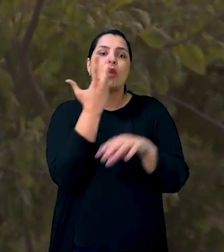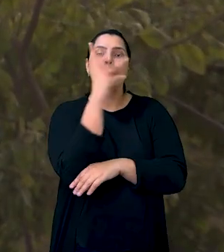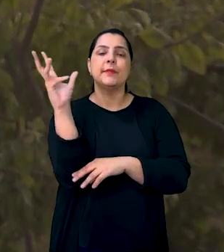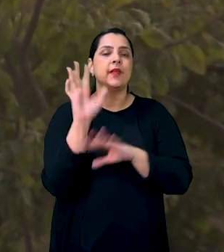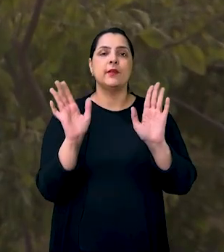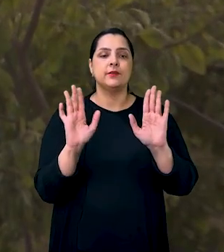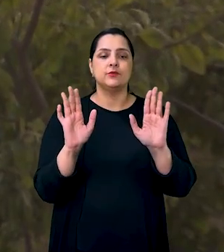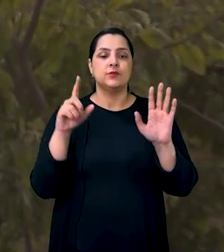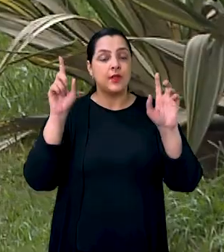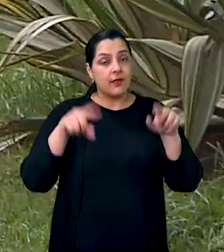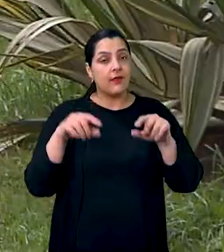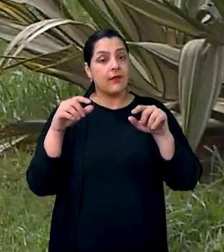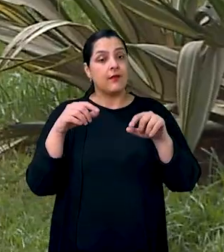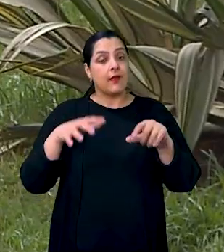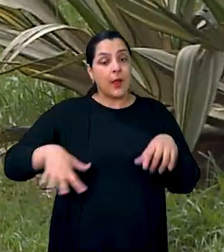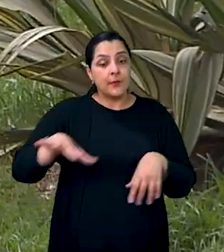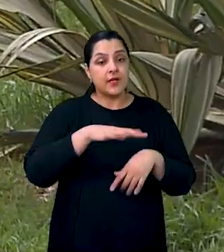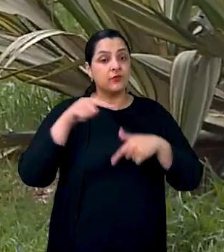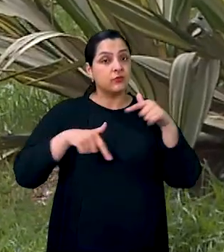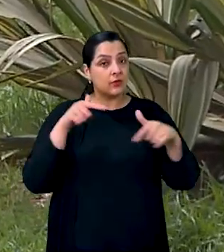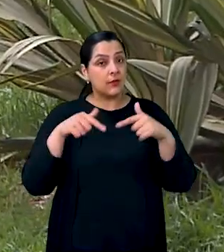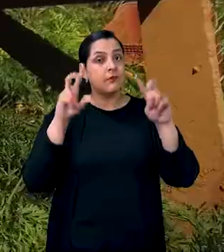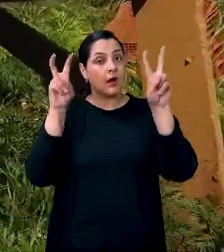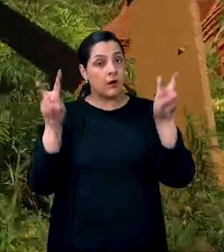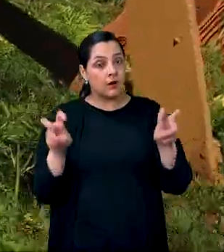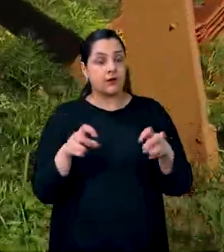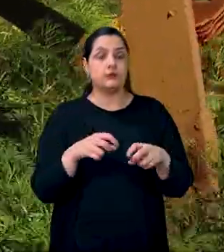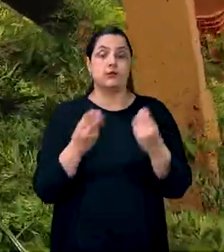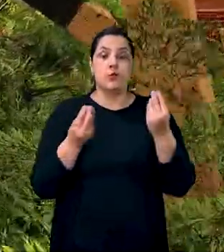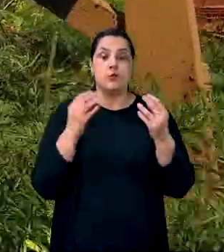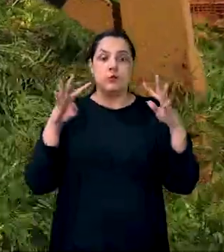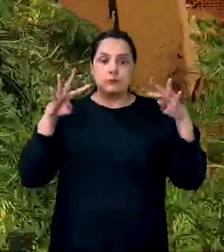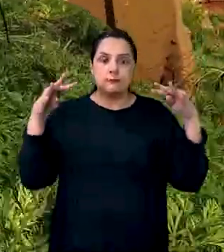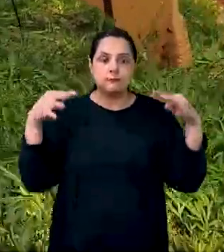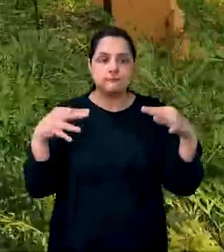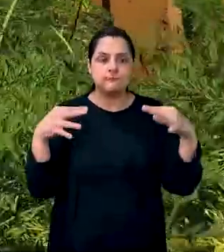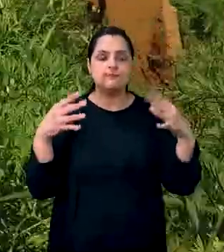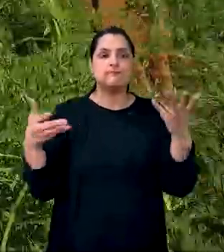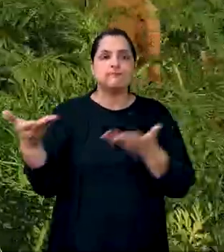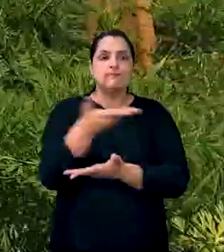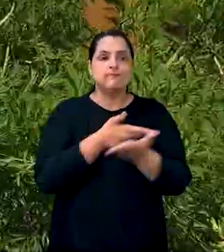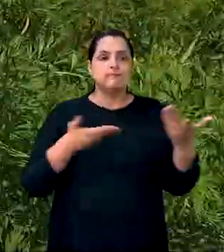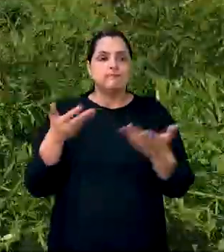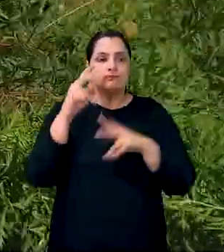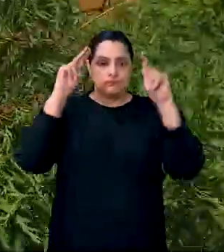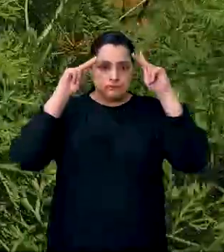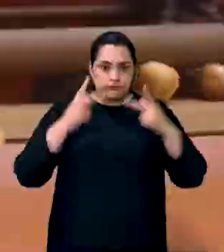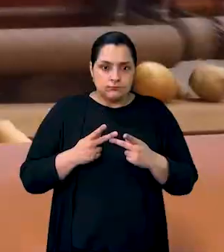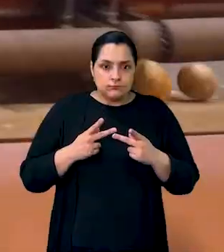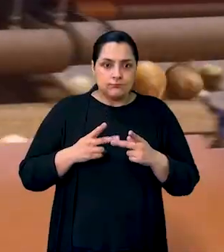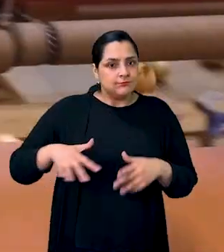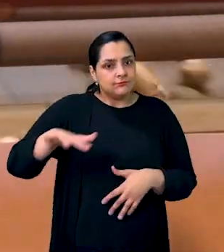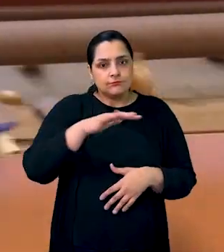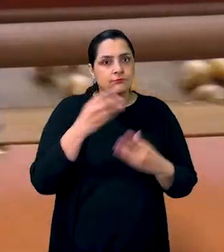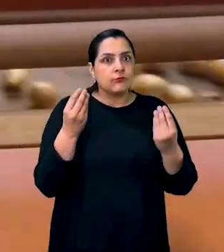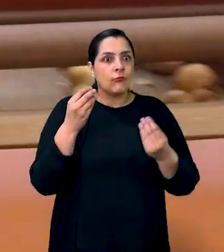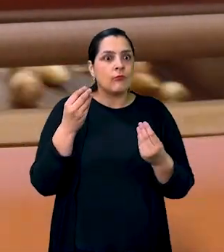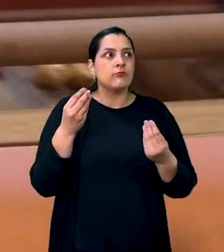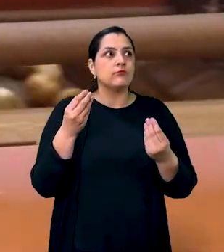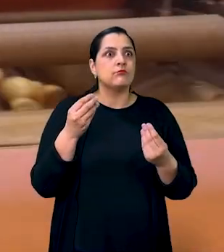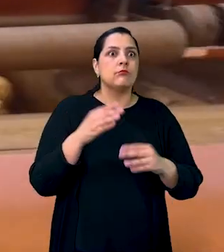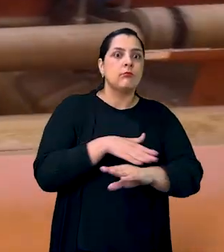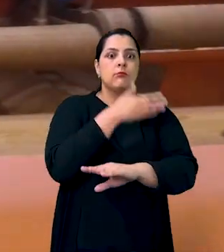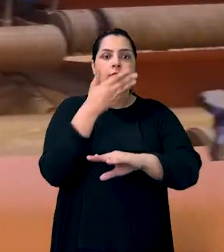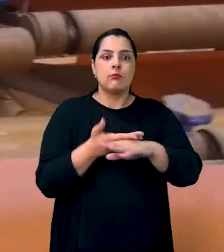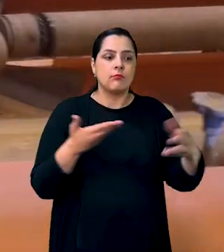puramente ambiental, é também relacionado ao meio ambiente do trabalho. A forma mais visível de interação do ser humano com o meio ambiente é o trabalho, onde